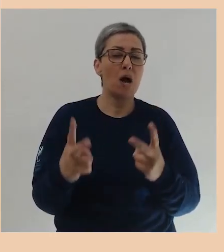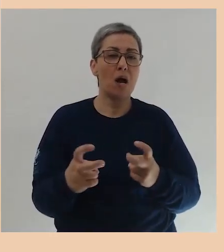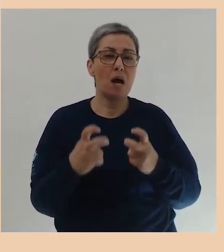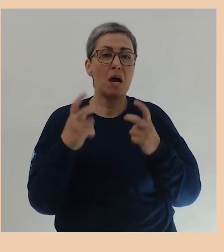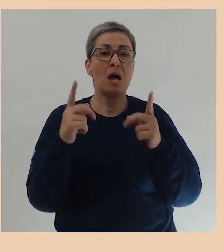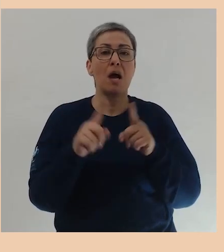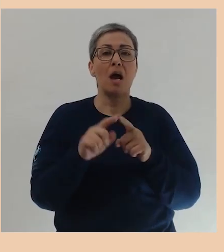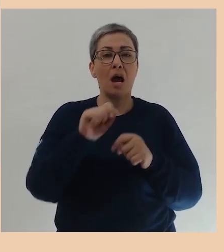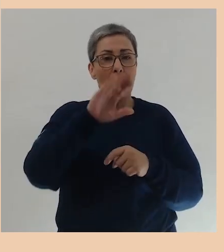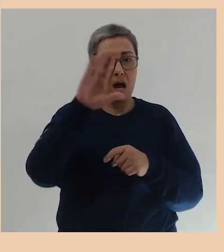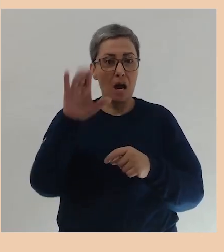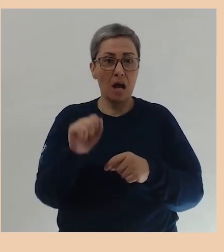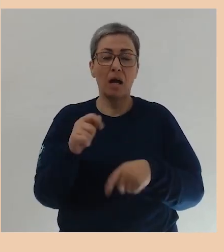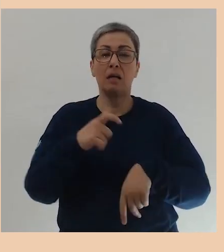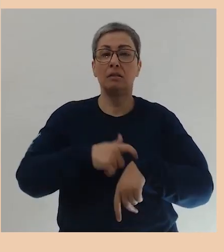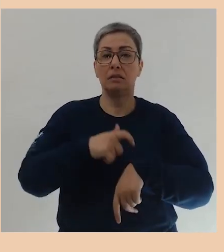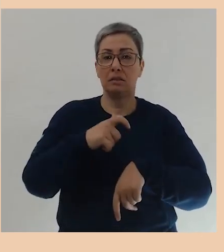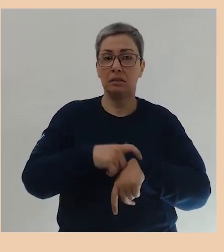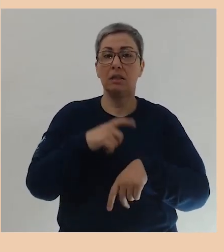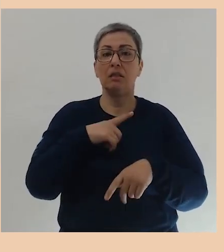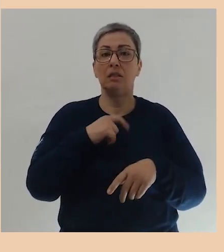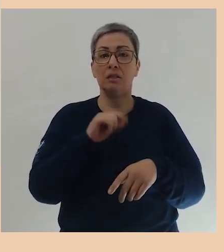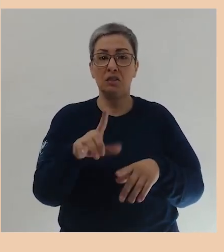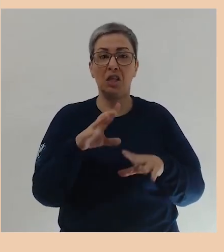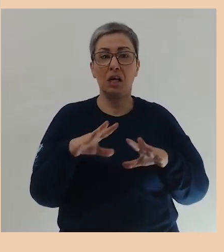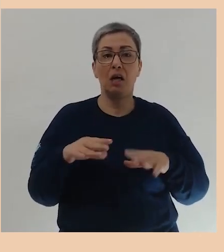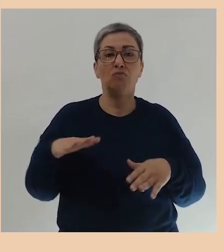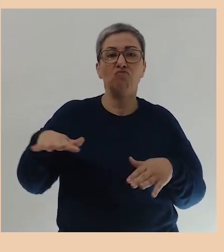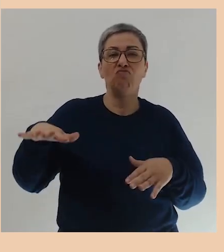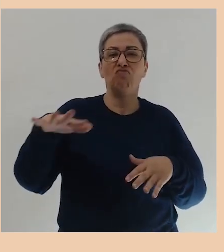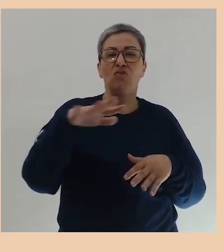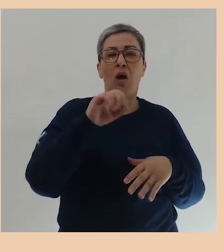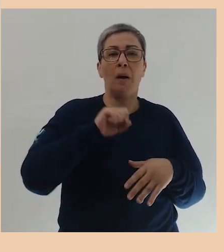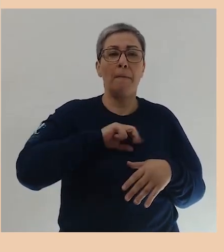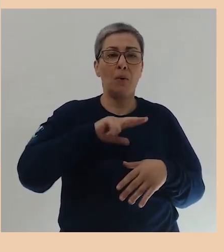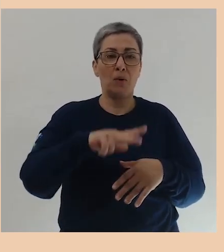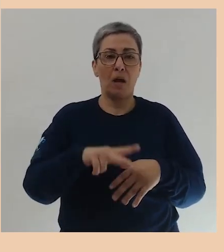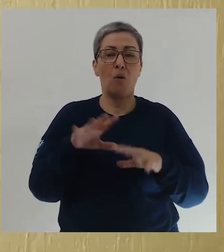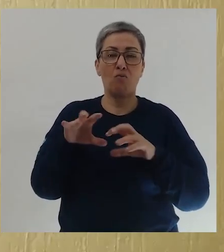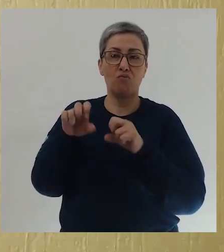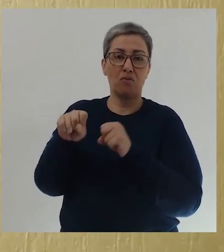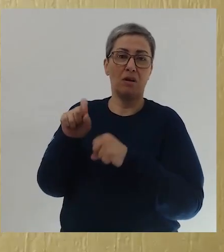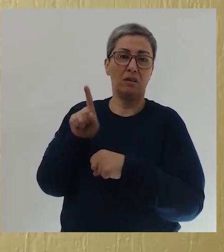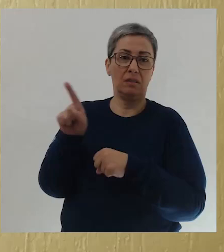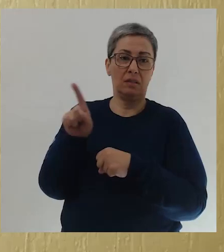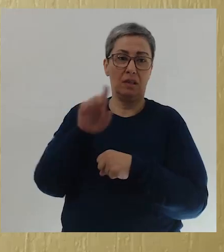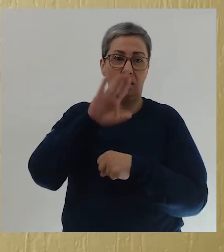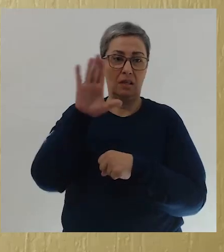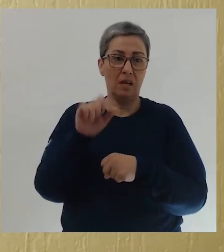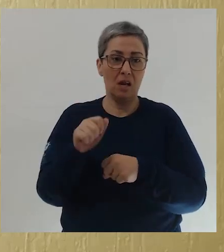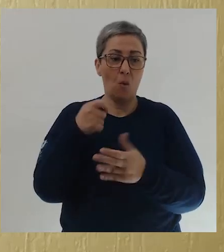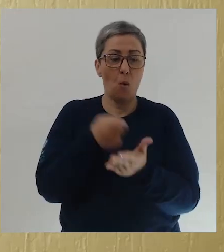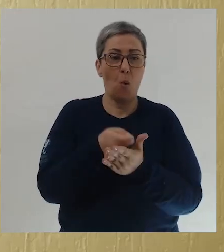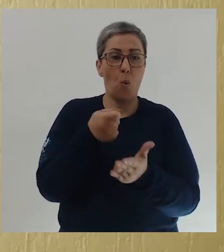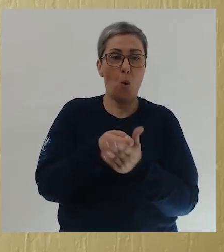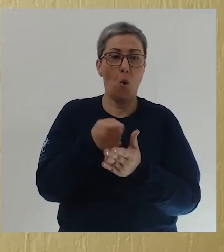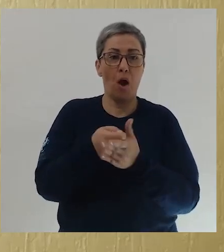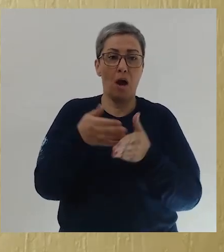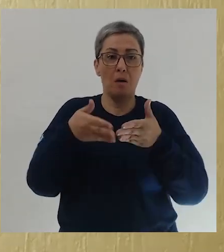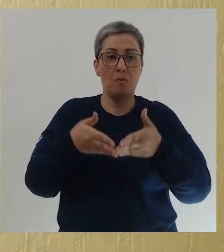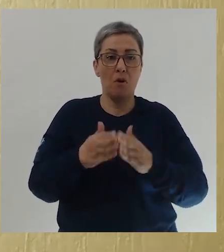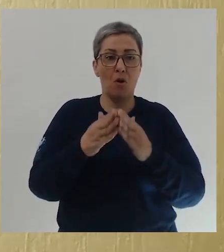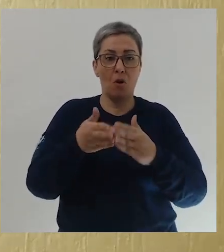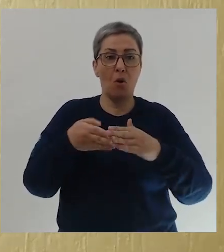negros vindos da África, que na época tinha o total domínio de Portugal. Obrigados então, né,